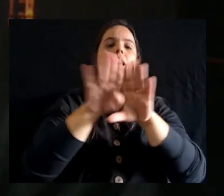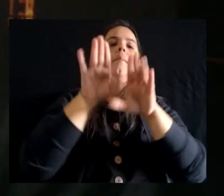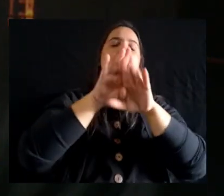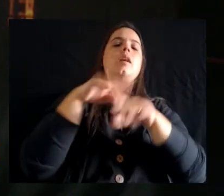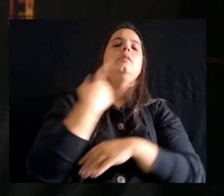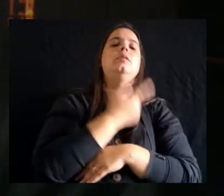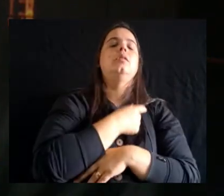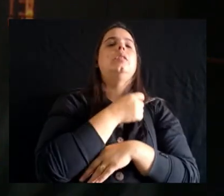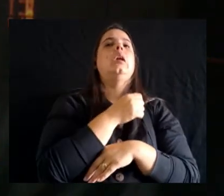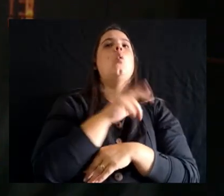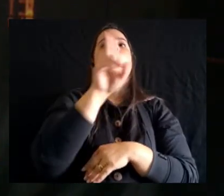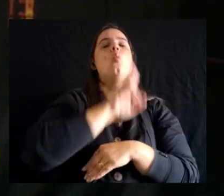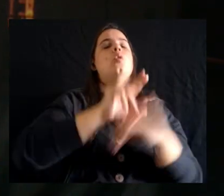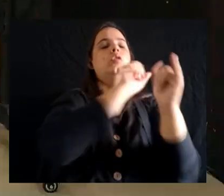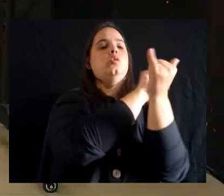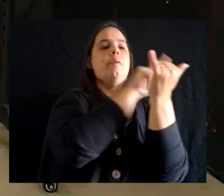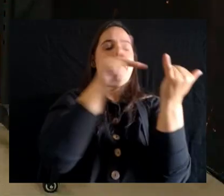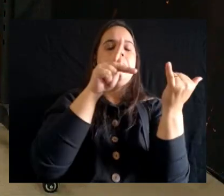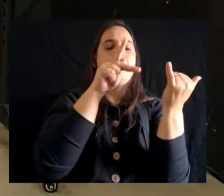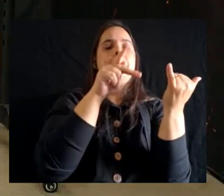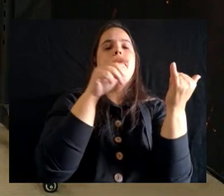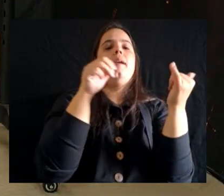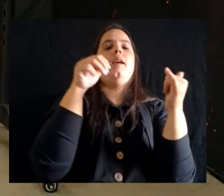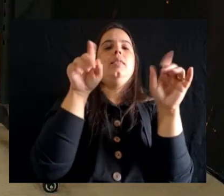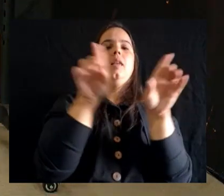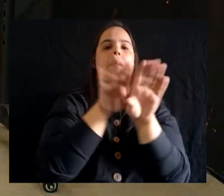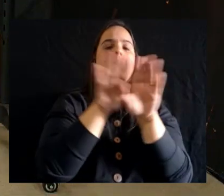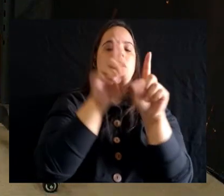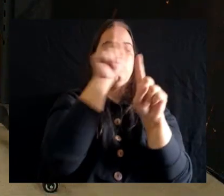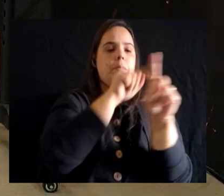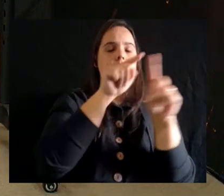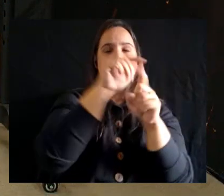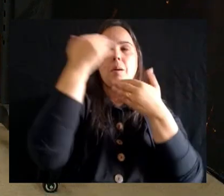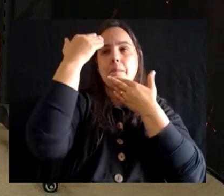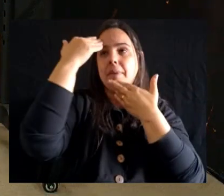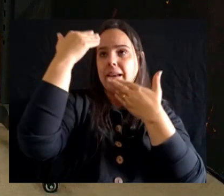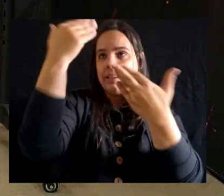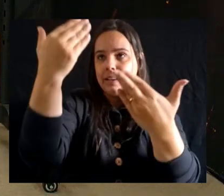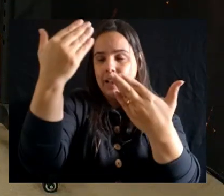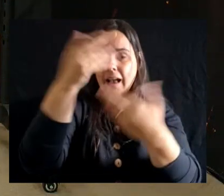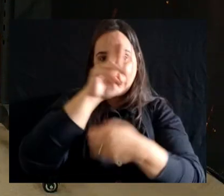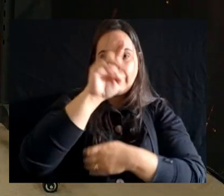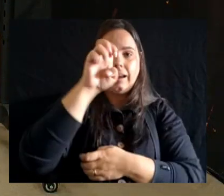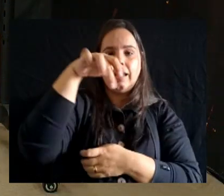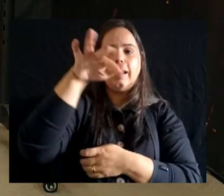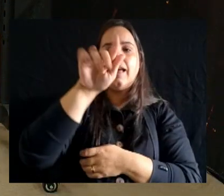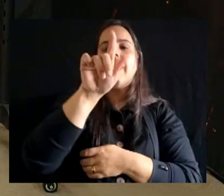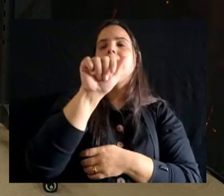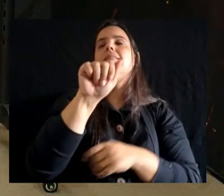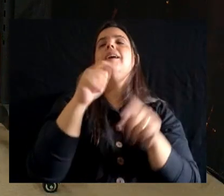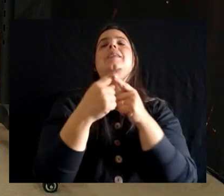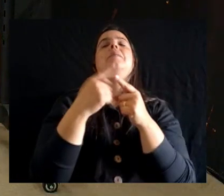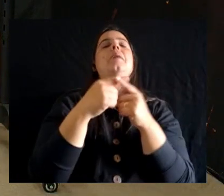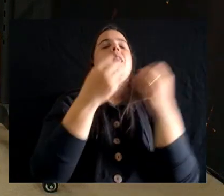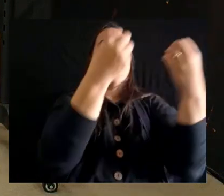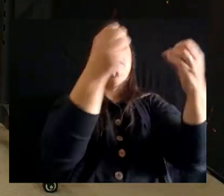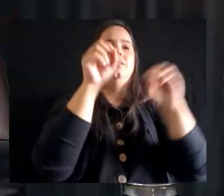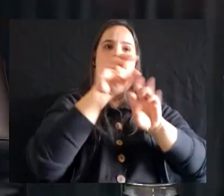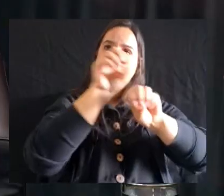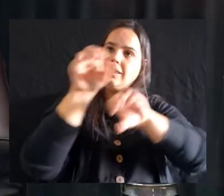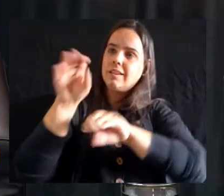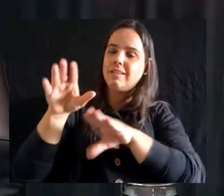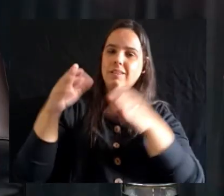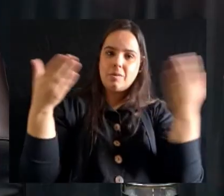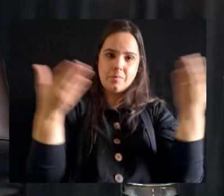das métricas. Renata, obrigada pela sua participação, viu, pelas suas orientações e pela sua entrega aqui no programa de hoje. Eu